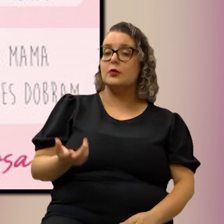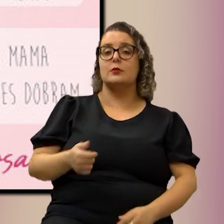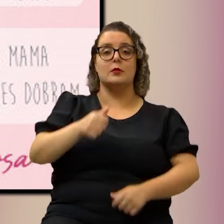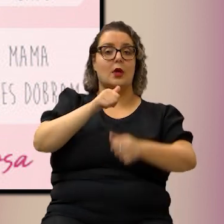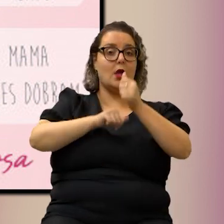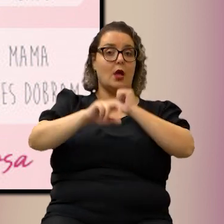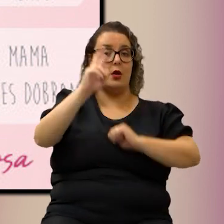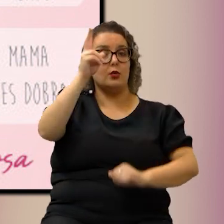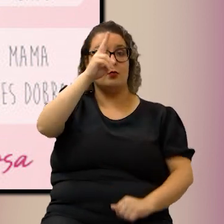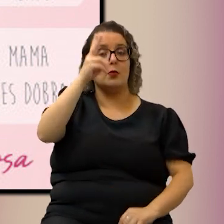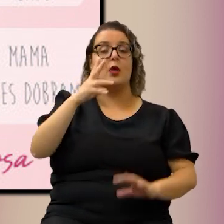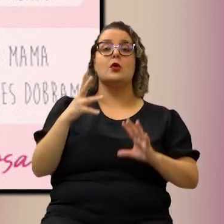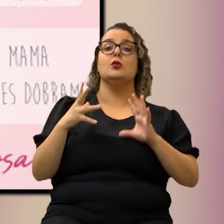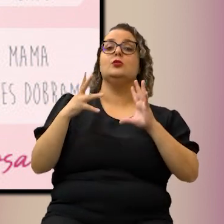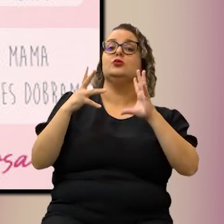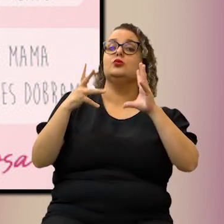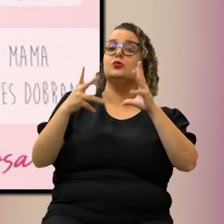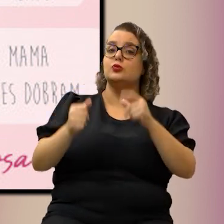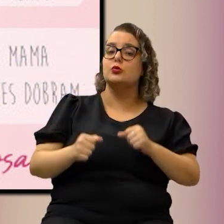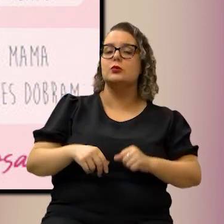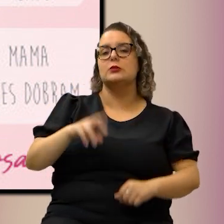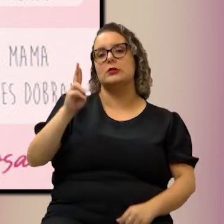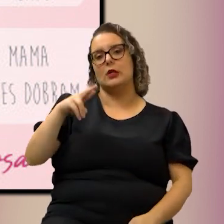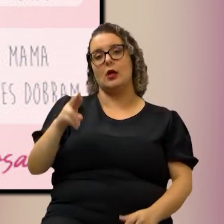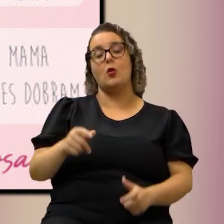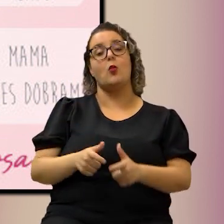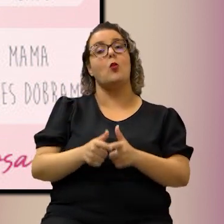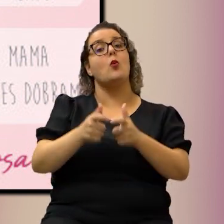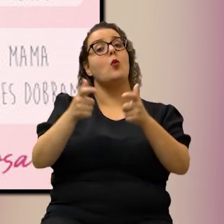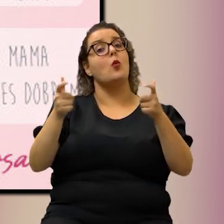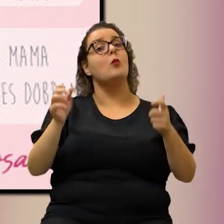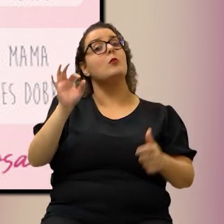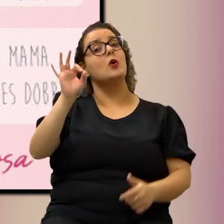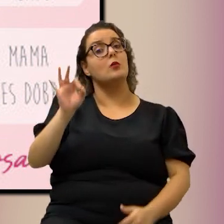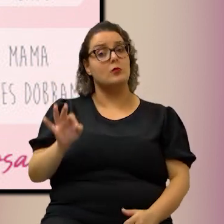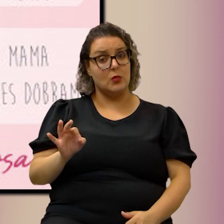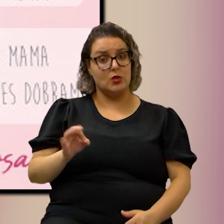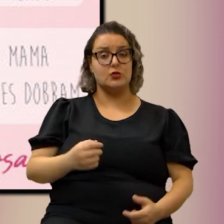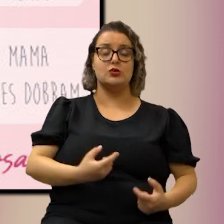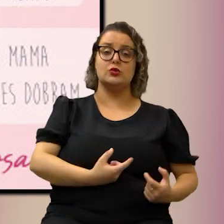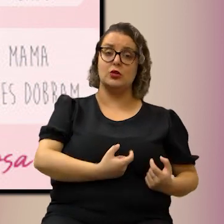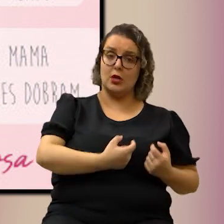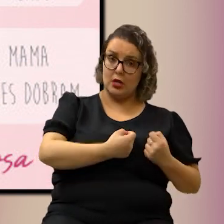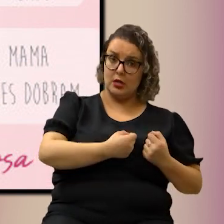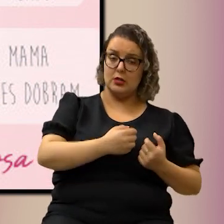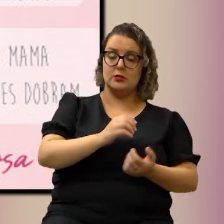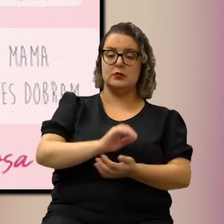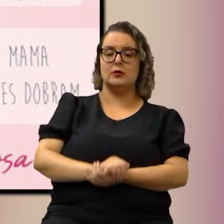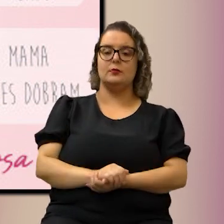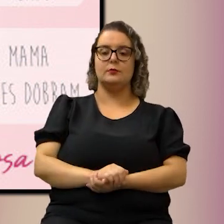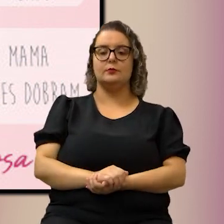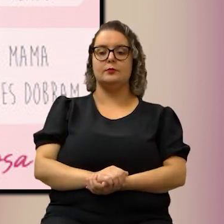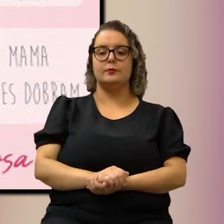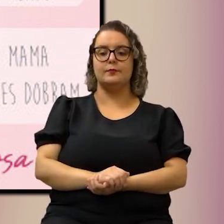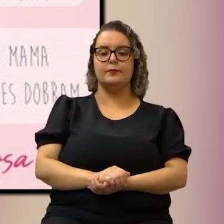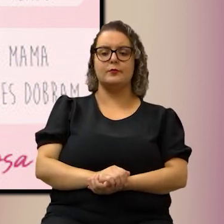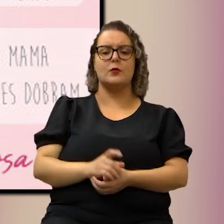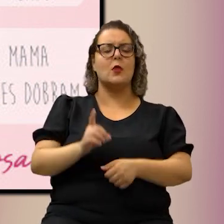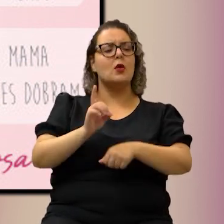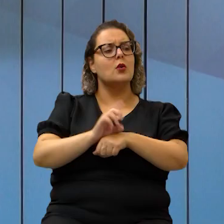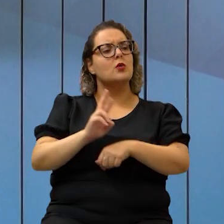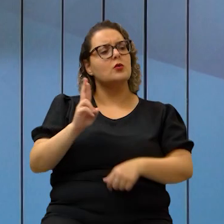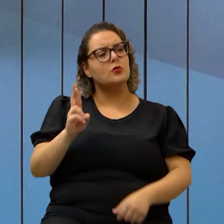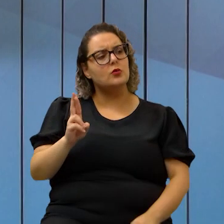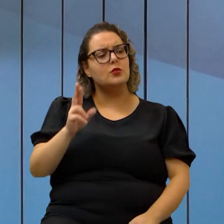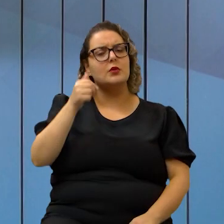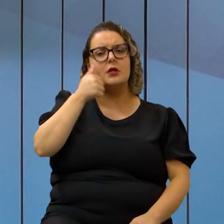tabagismo, alcoolismo, todos esses fatores aumentam a chance de ter câncer de mama.